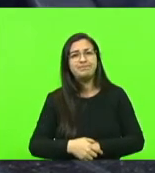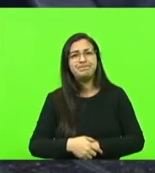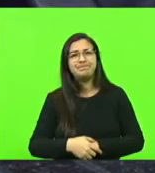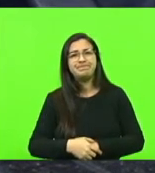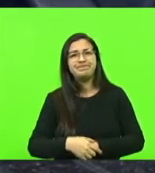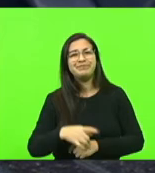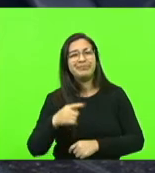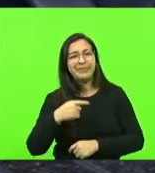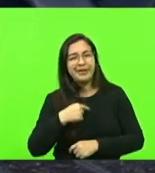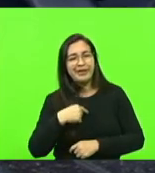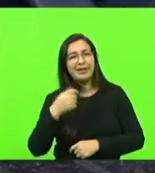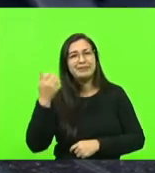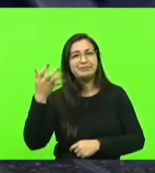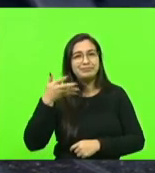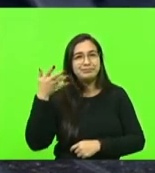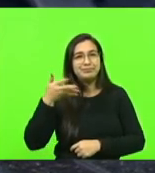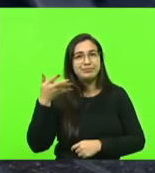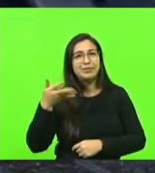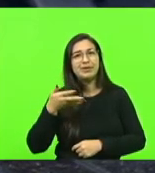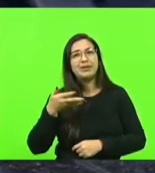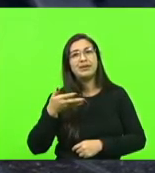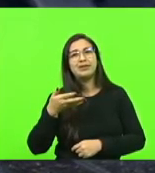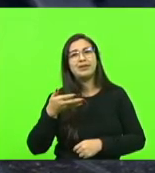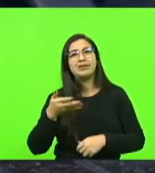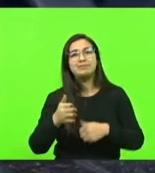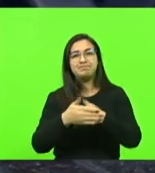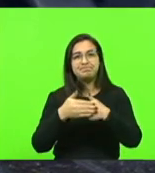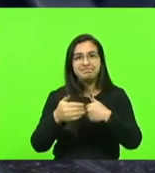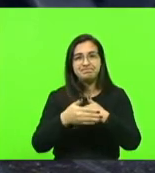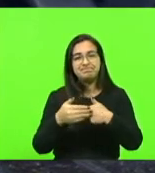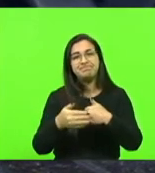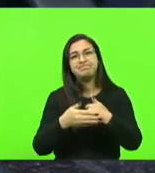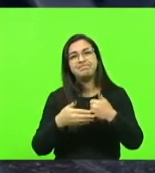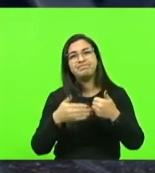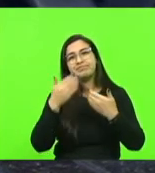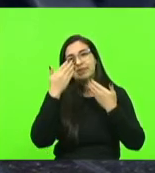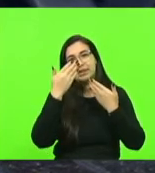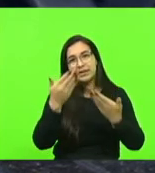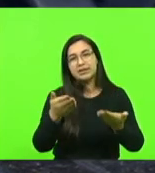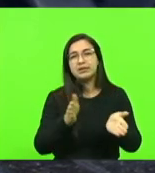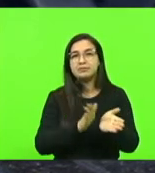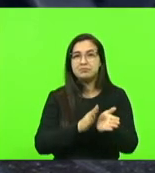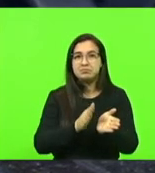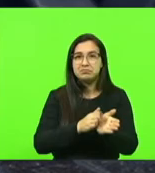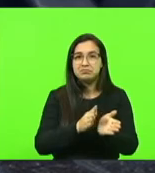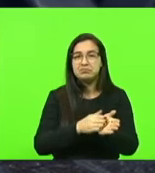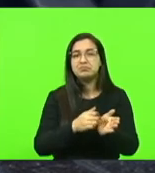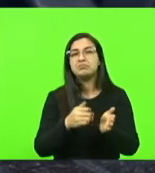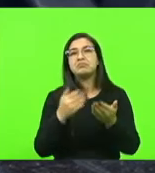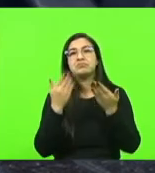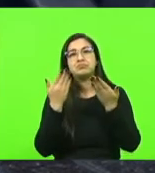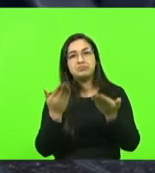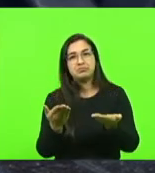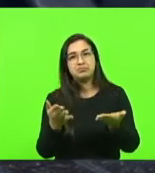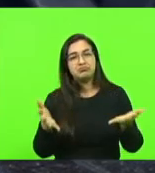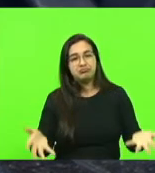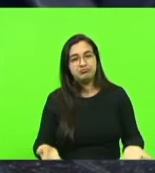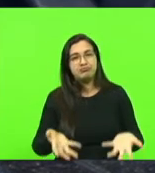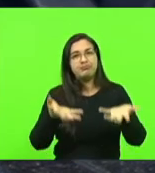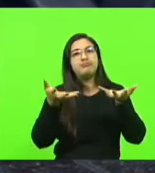minhas considerações, mas eu não podia deixar de agradecer e